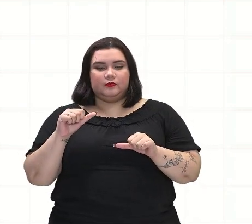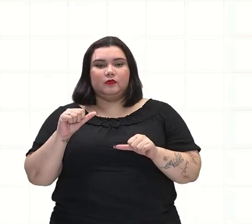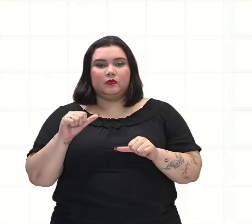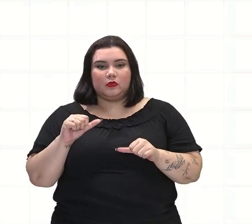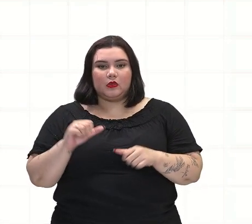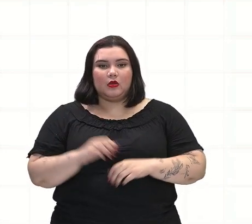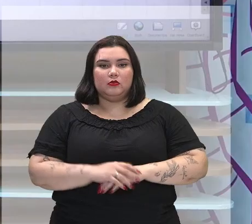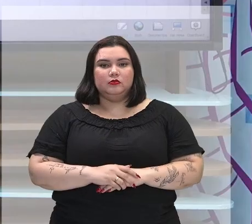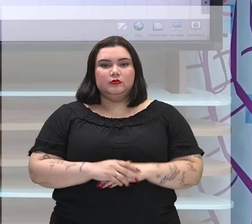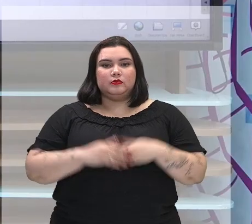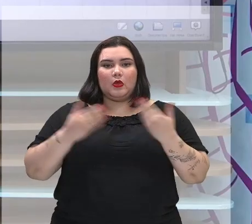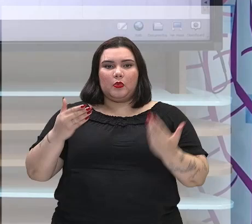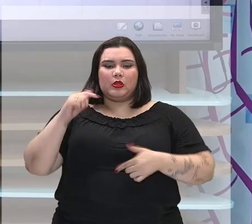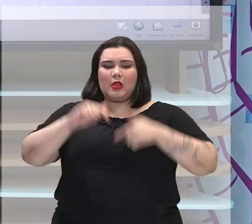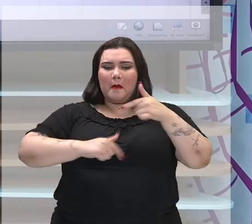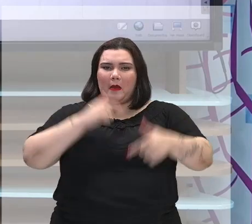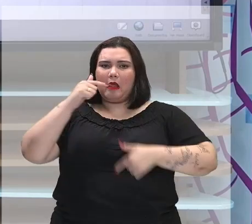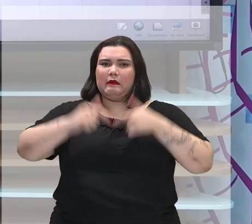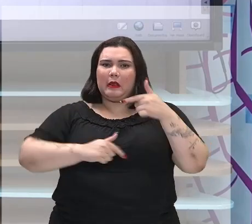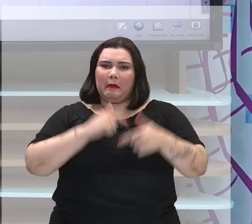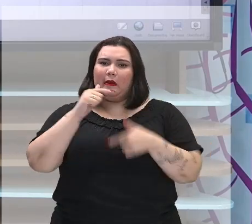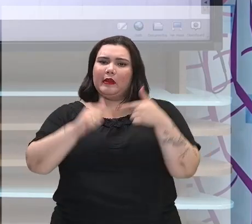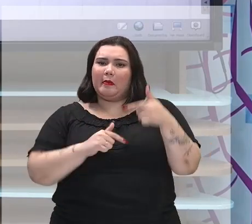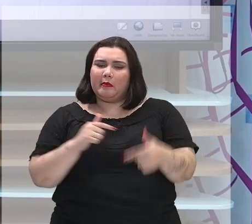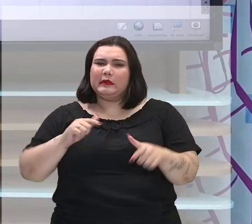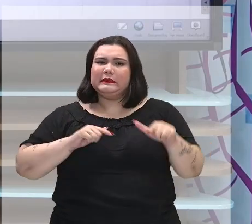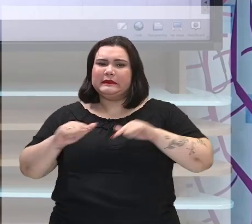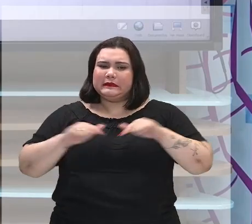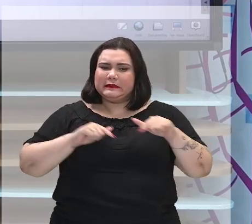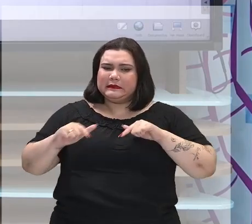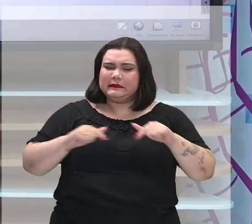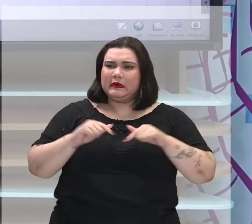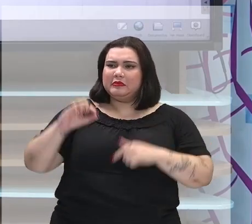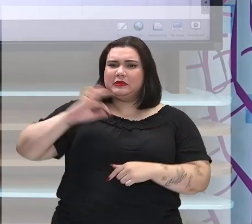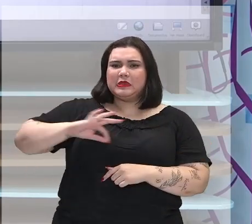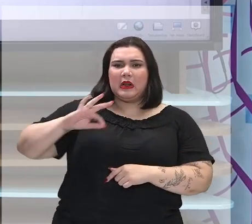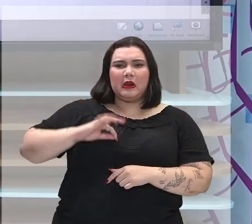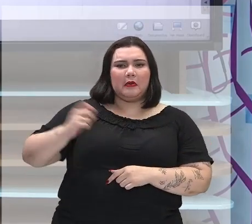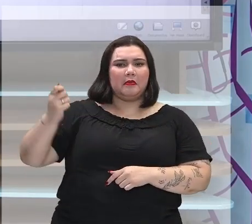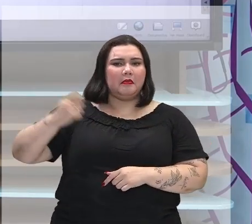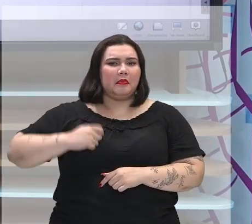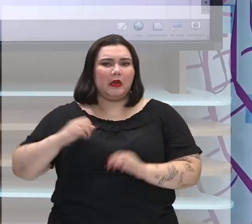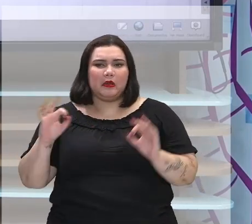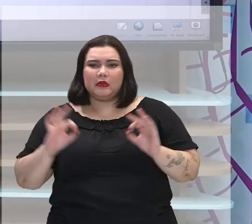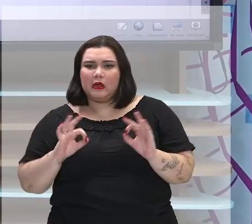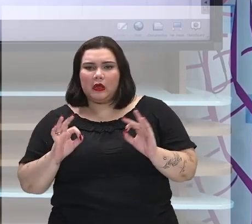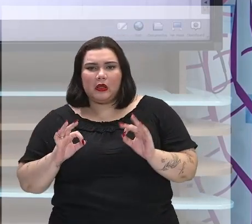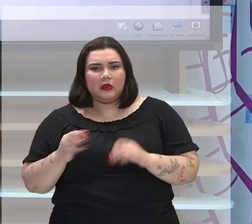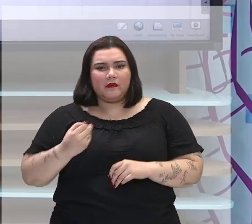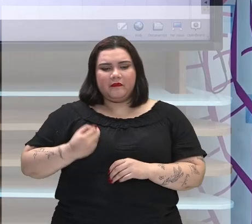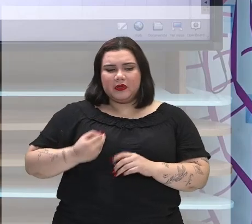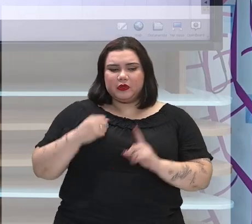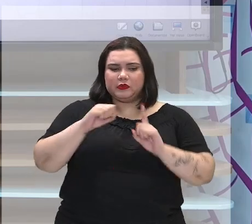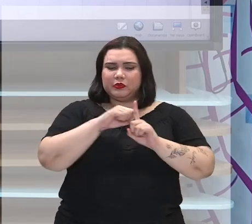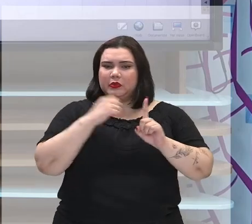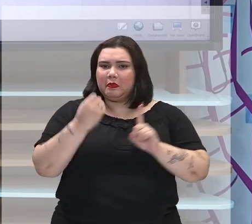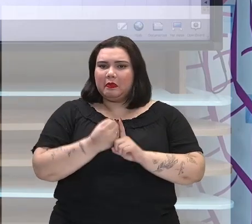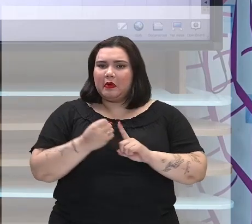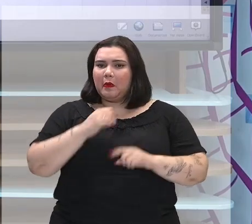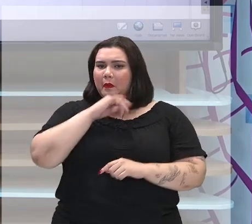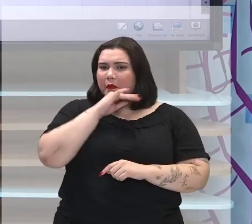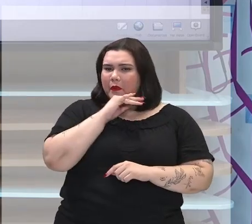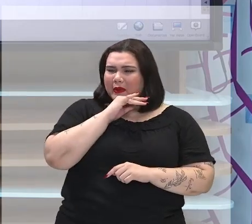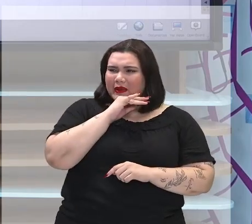sem receber nenhum tipo de retorno, seja financeiro, seja social. Então, a partir